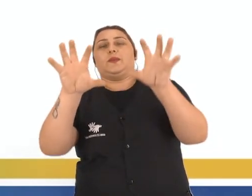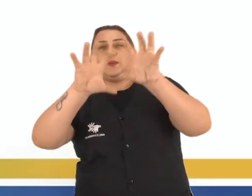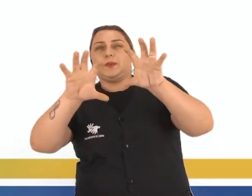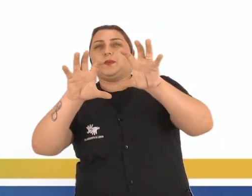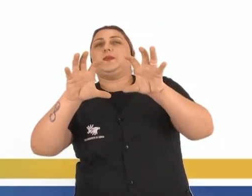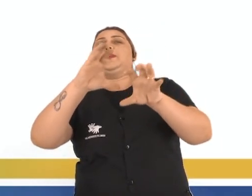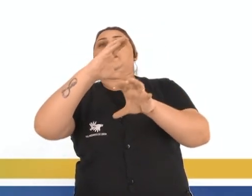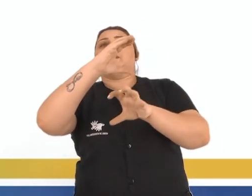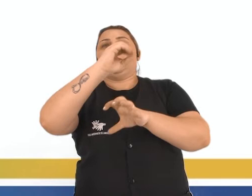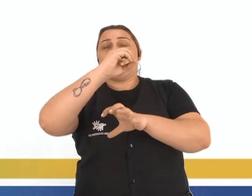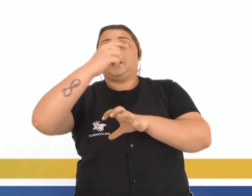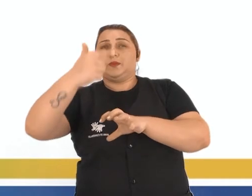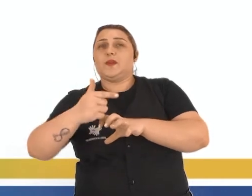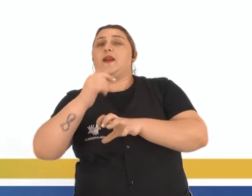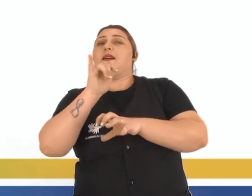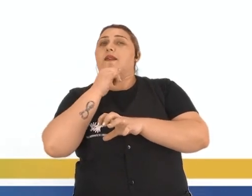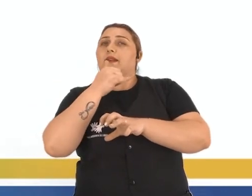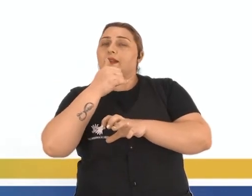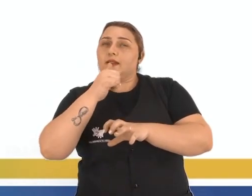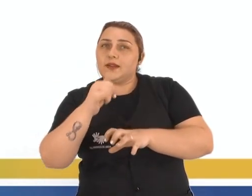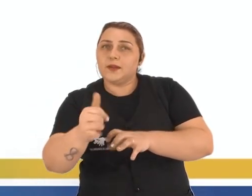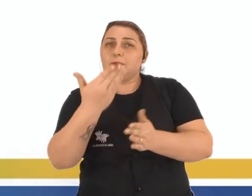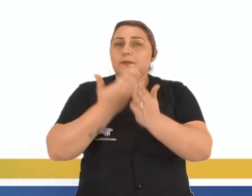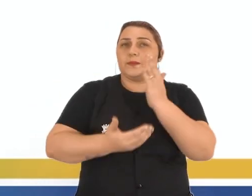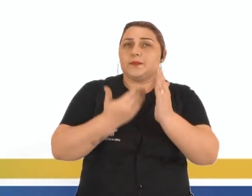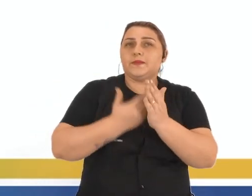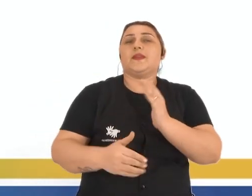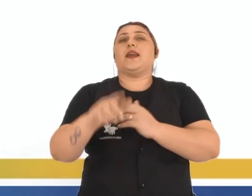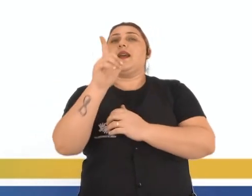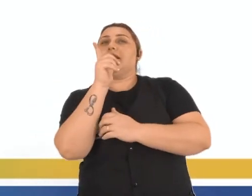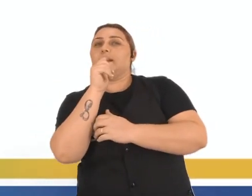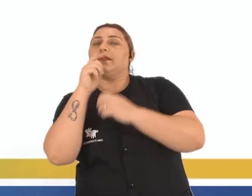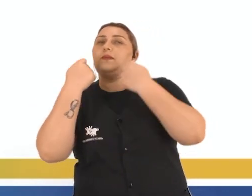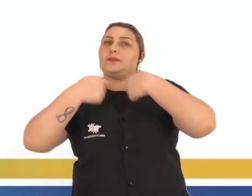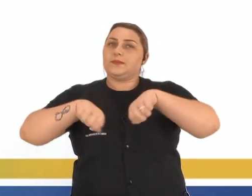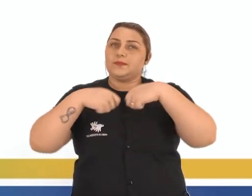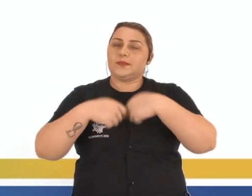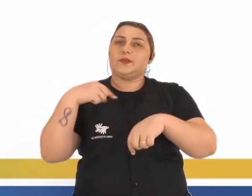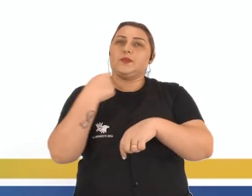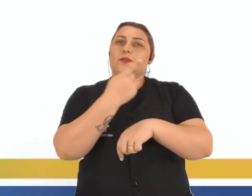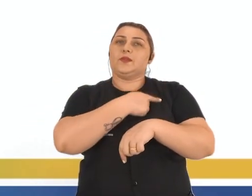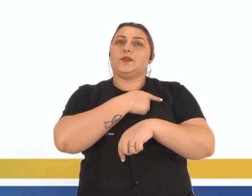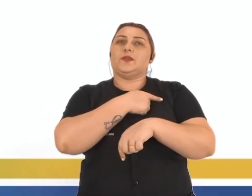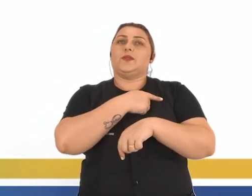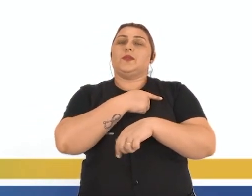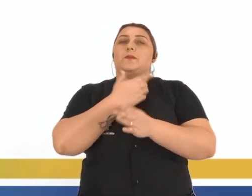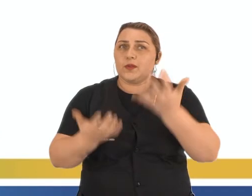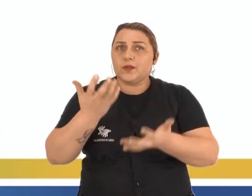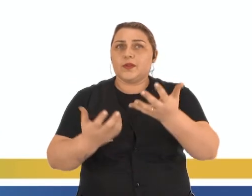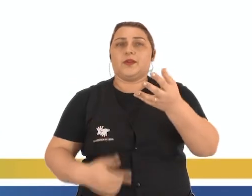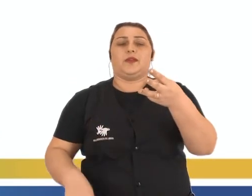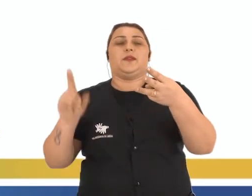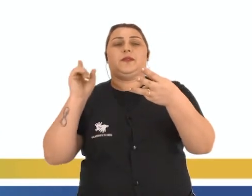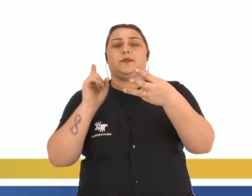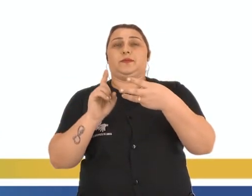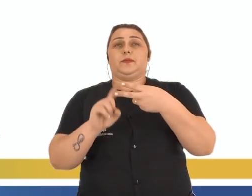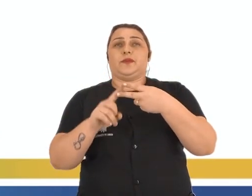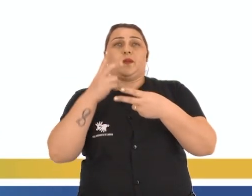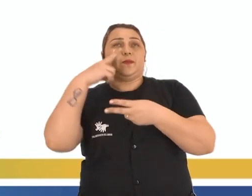que, à medida que a gente utiliza tanto essas fontes não renováveis, essas fontes elas podem acabar. Tá? Por isso que nós chamamos de fontes